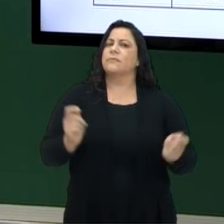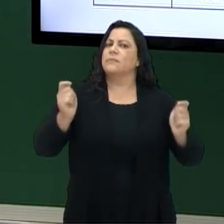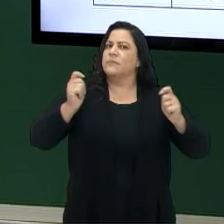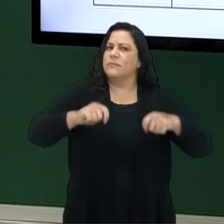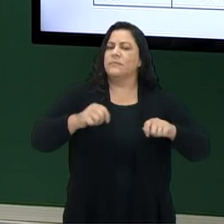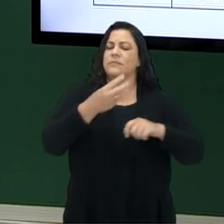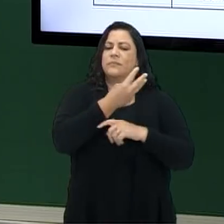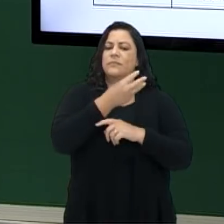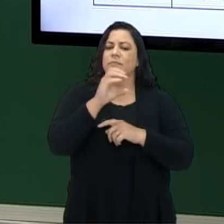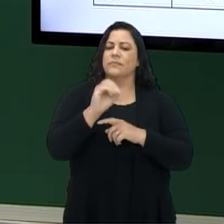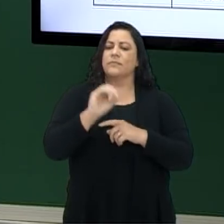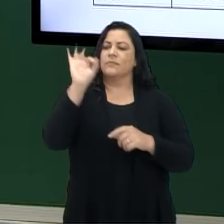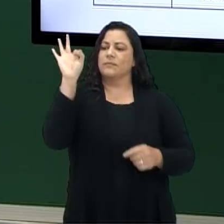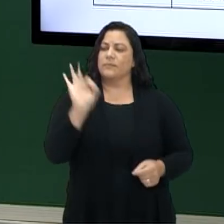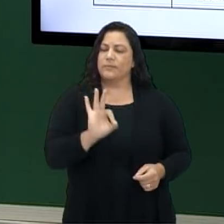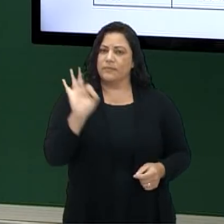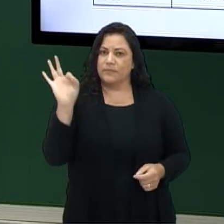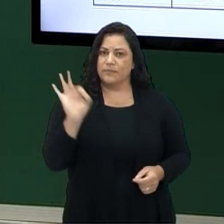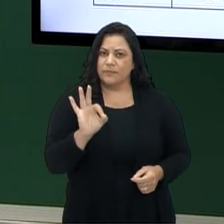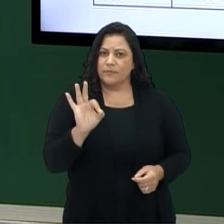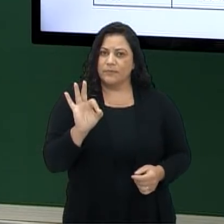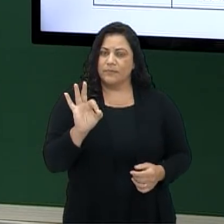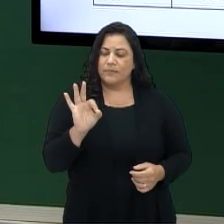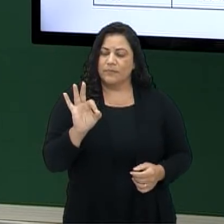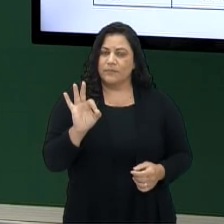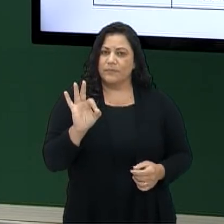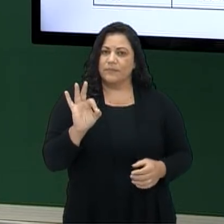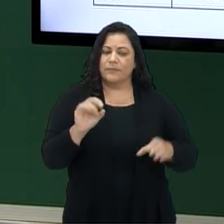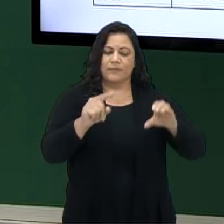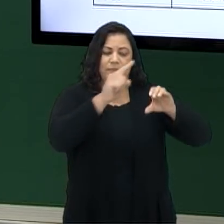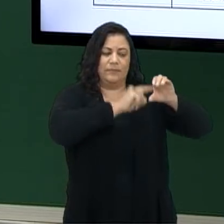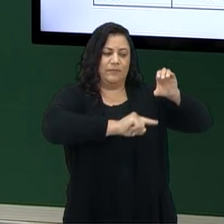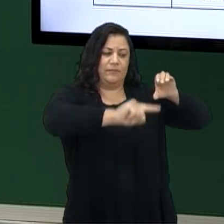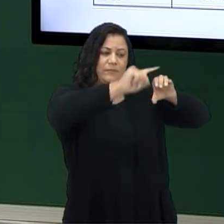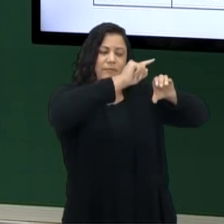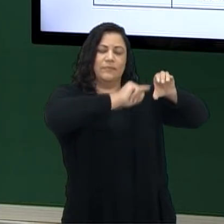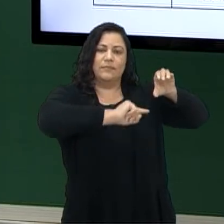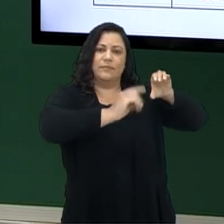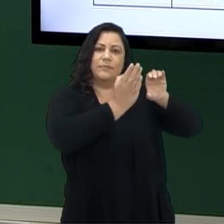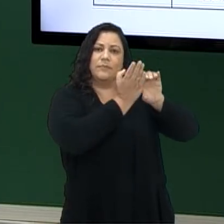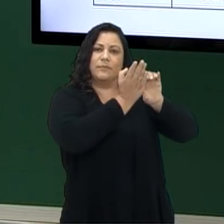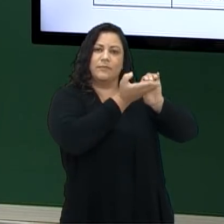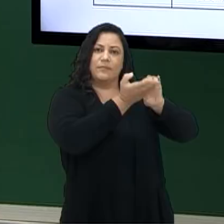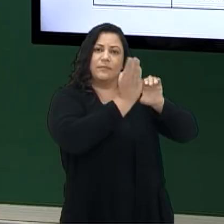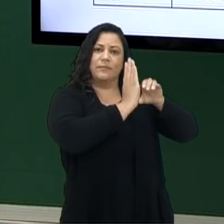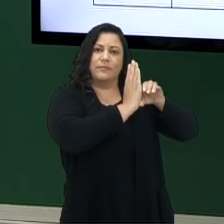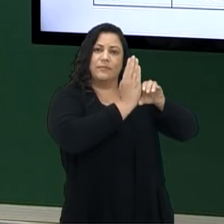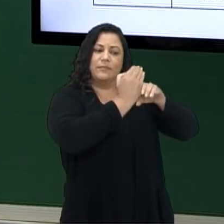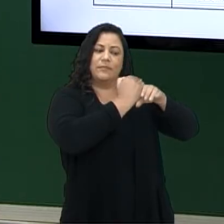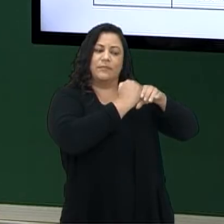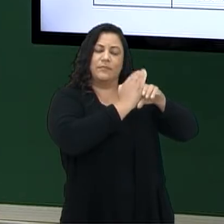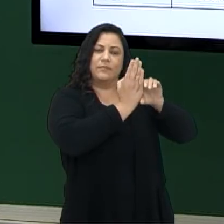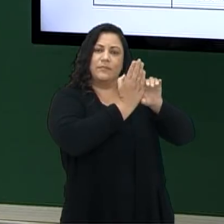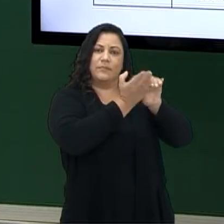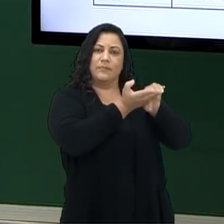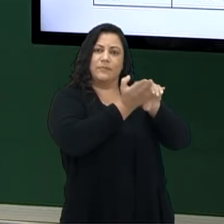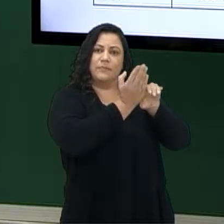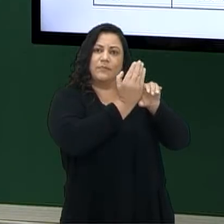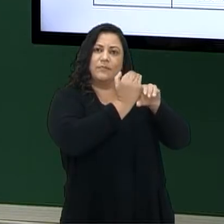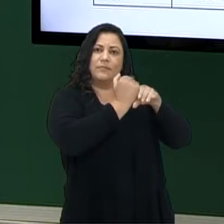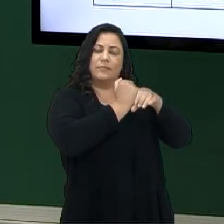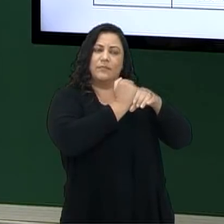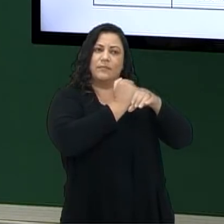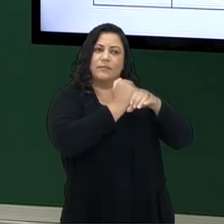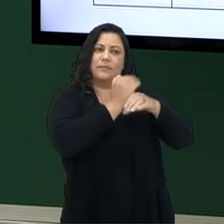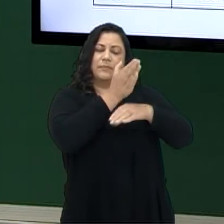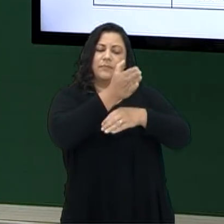a 30% do arco, logo 30% das respostas também. O que as pessoas que estão aqui nessa